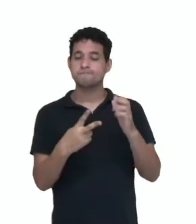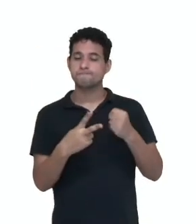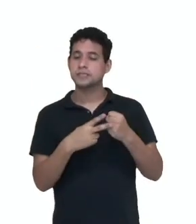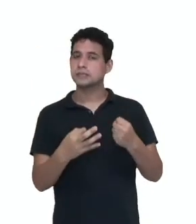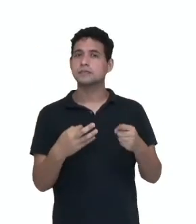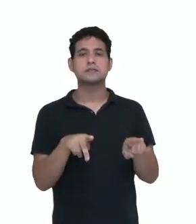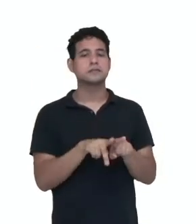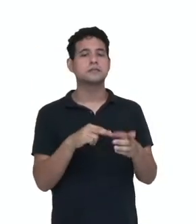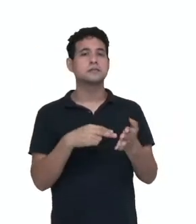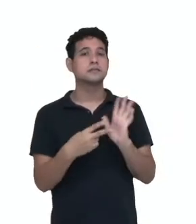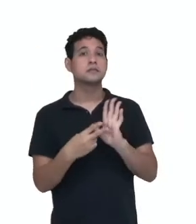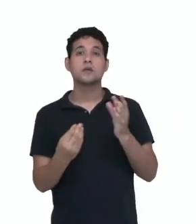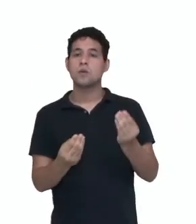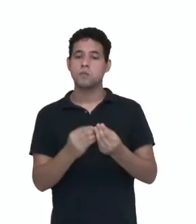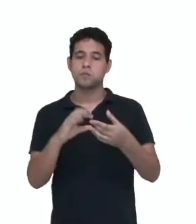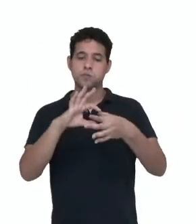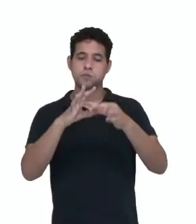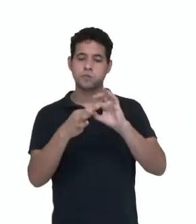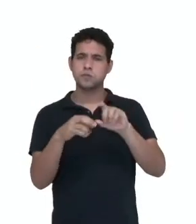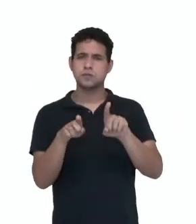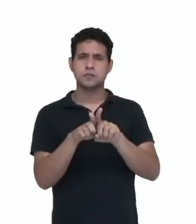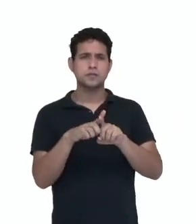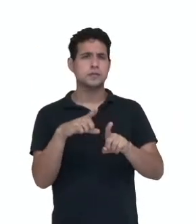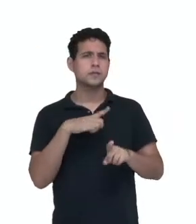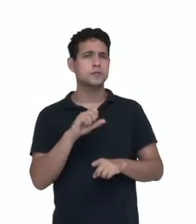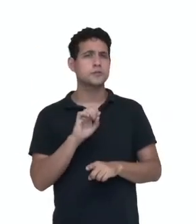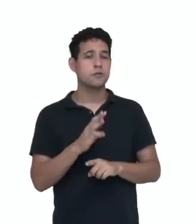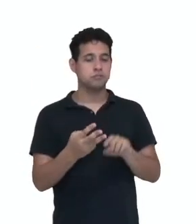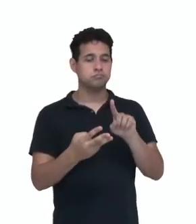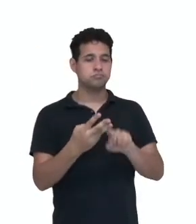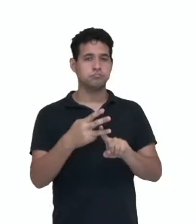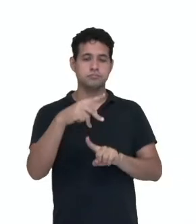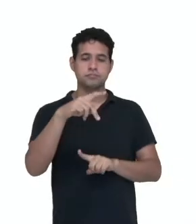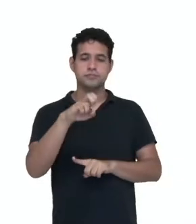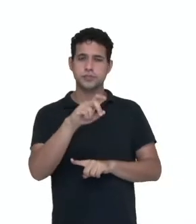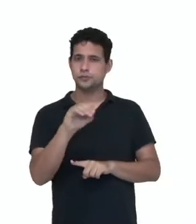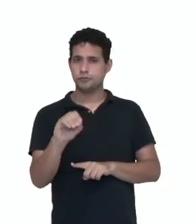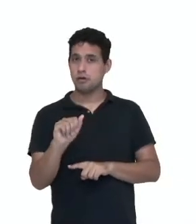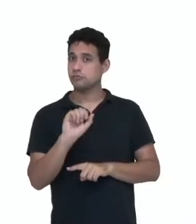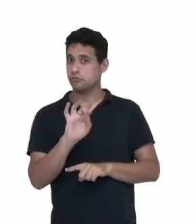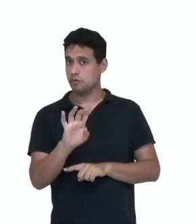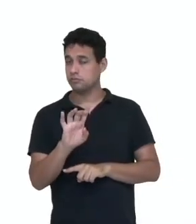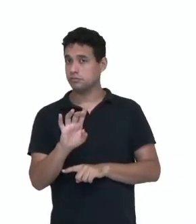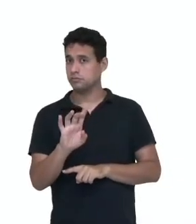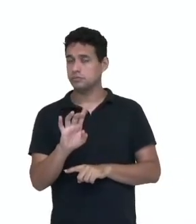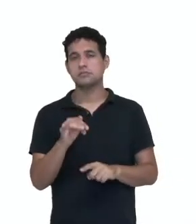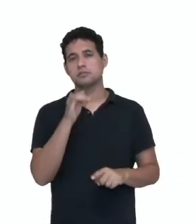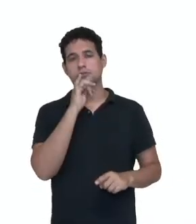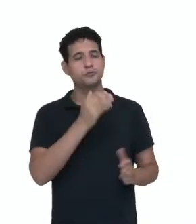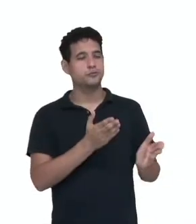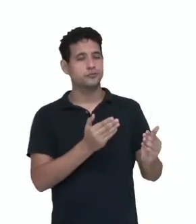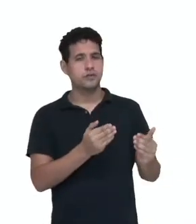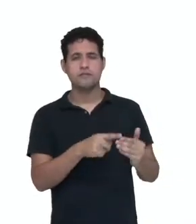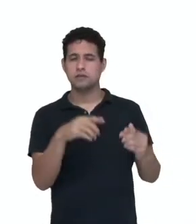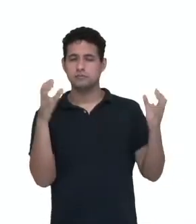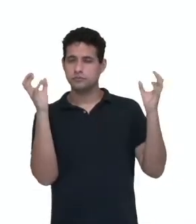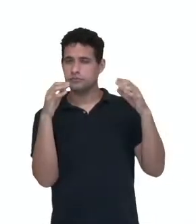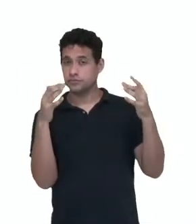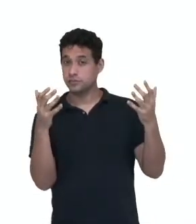as formas conjugadas existem só em terceira persona del singular, como em llueve, está